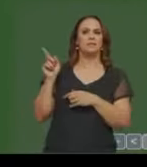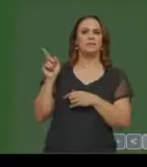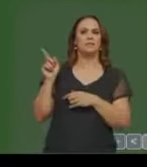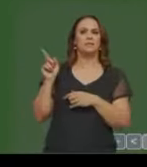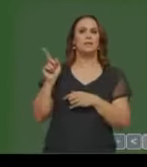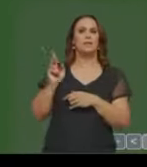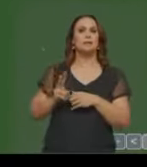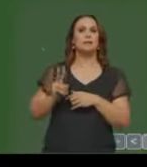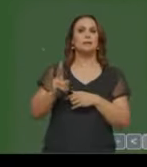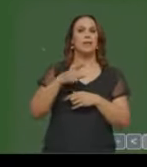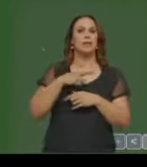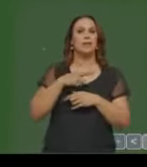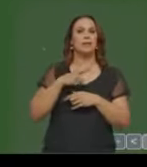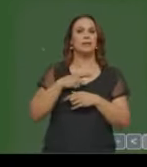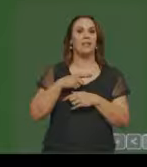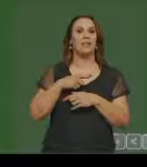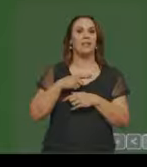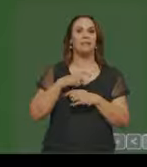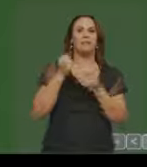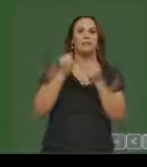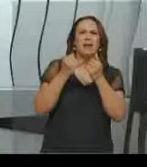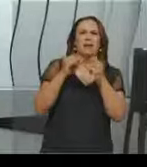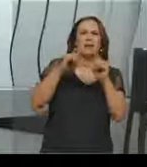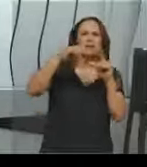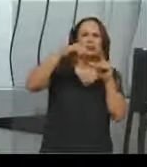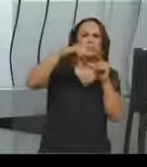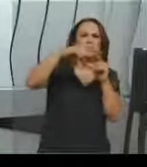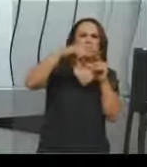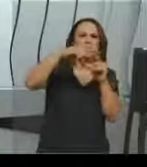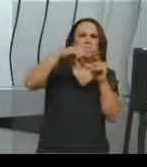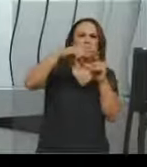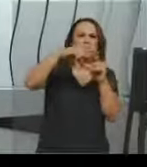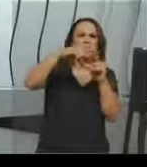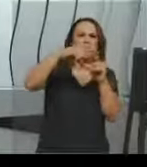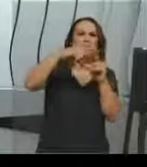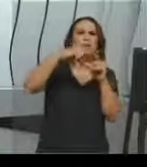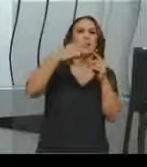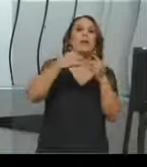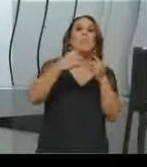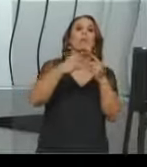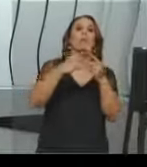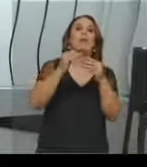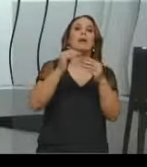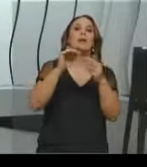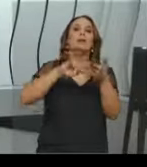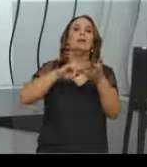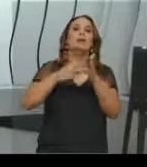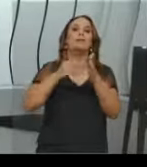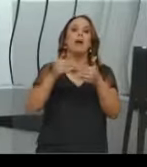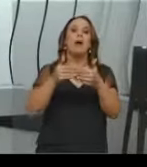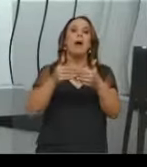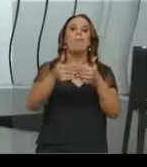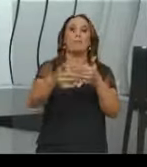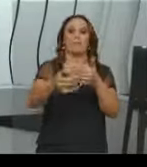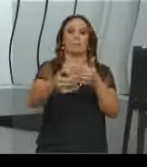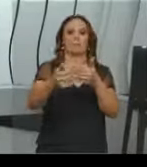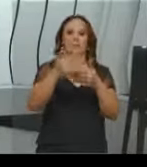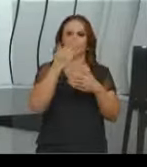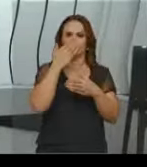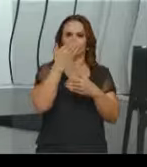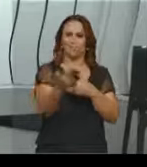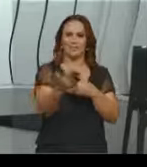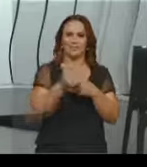ó. É como se ele estivesse para frente de um plano. E quando eu tenho um triângulo, né? Só que